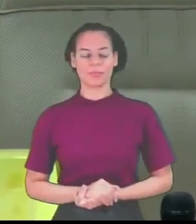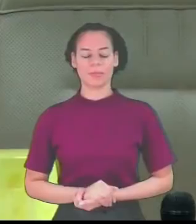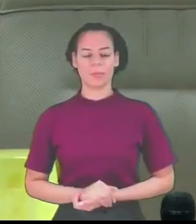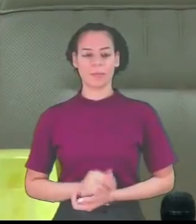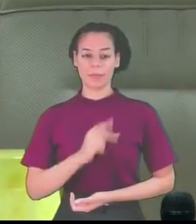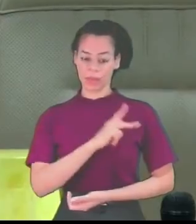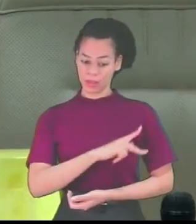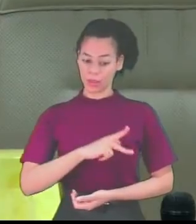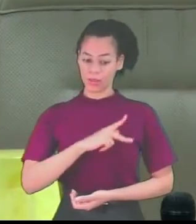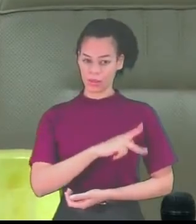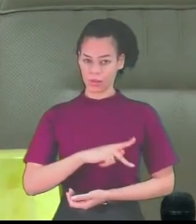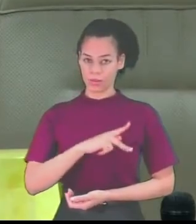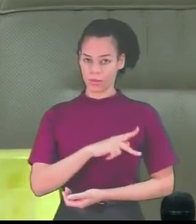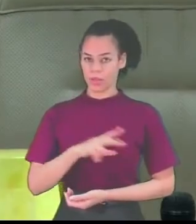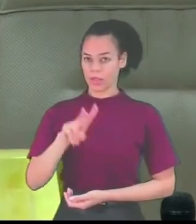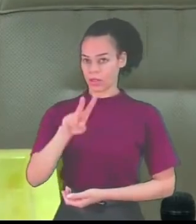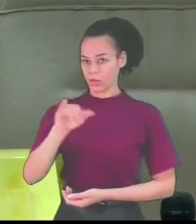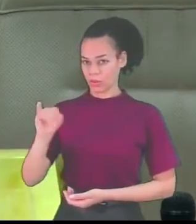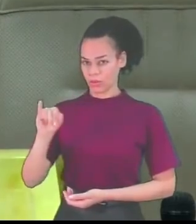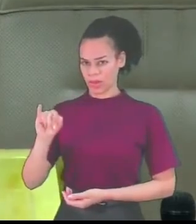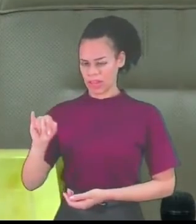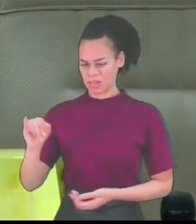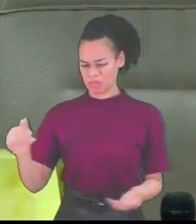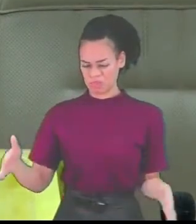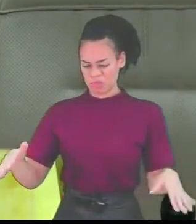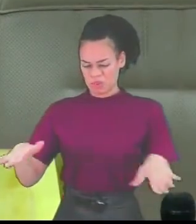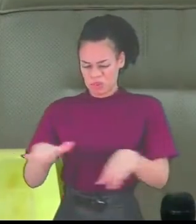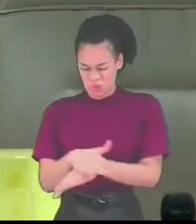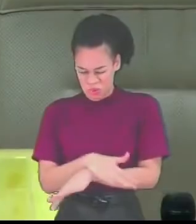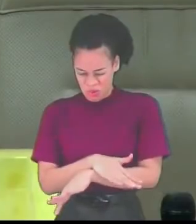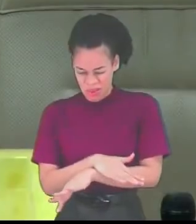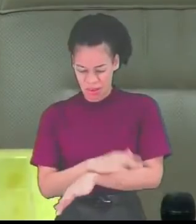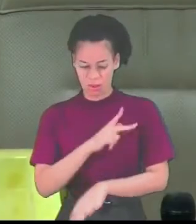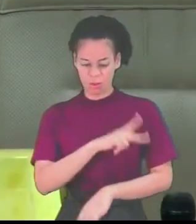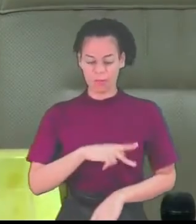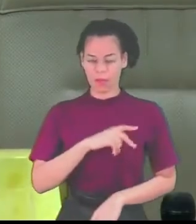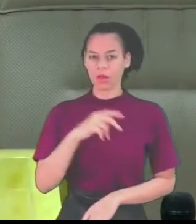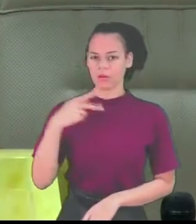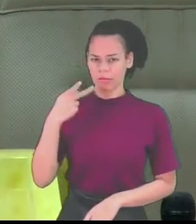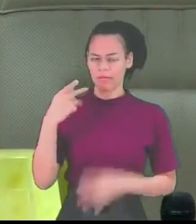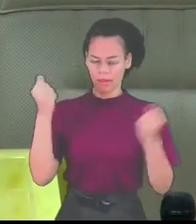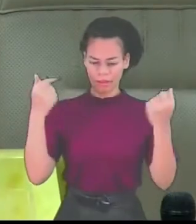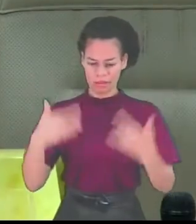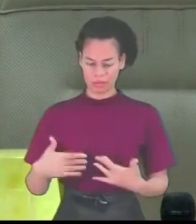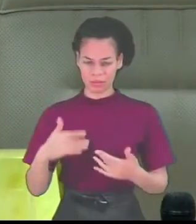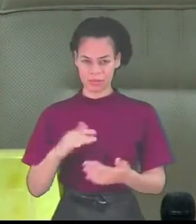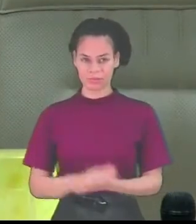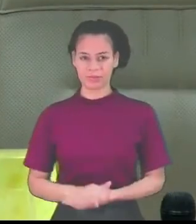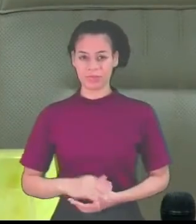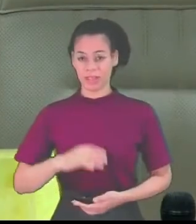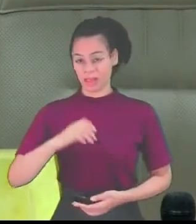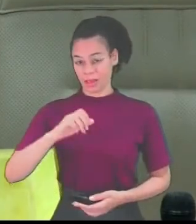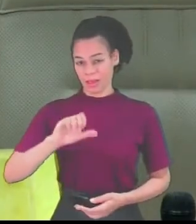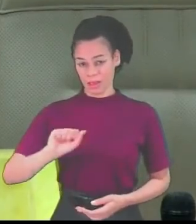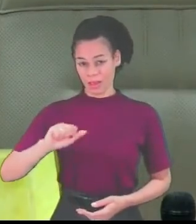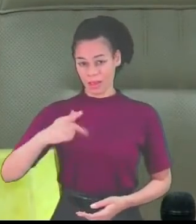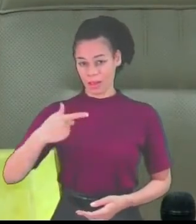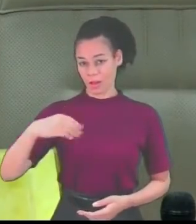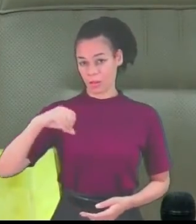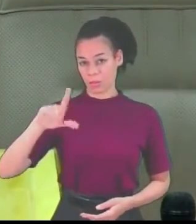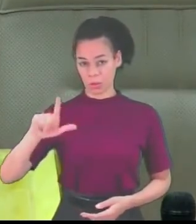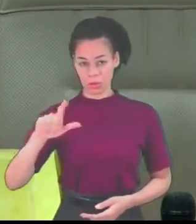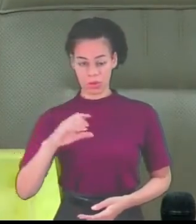Paulo vai nos humilhar ministros Paulo vai dizer de sorte que nem Apolo nem